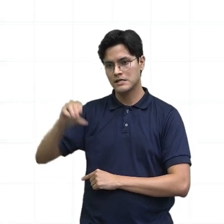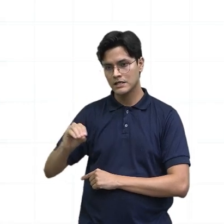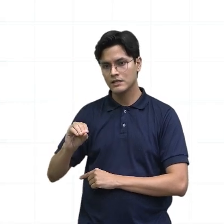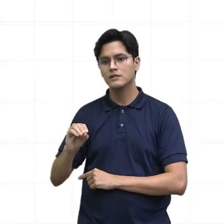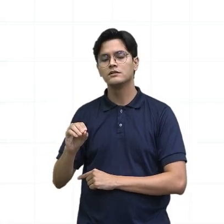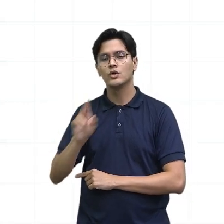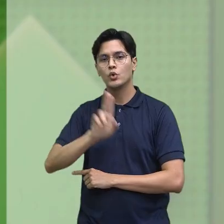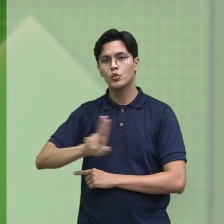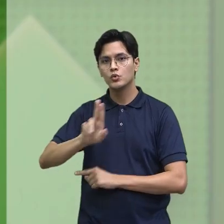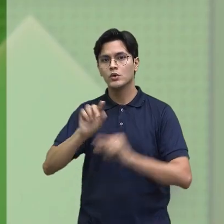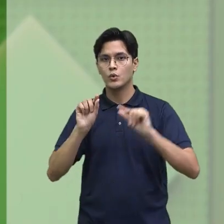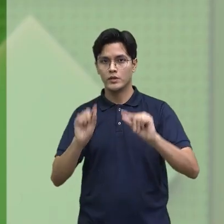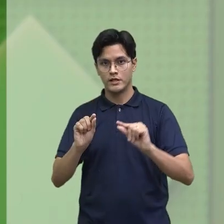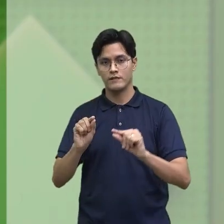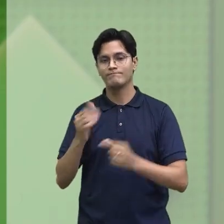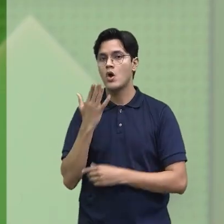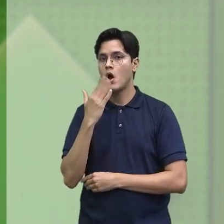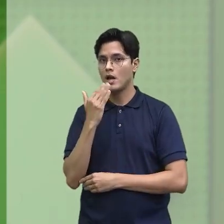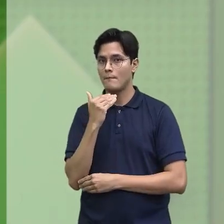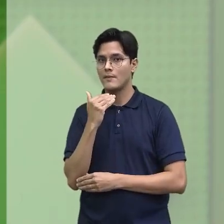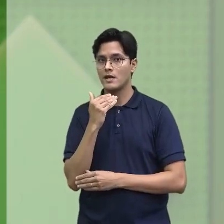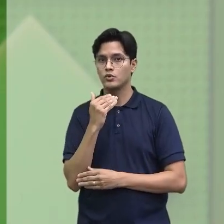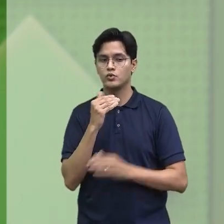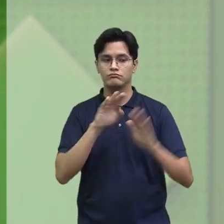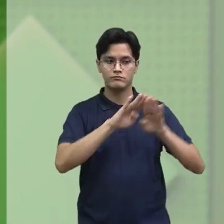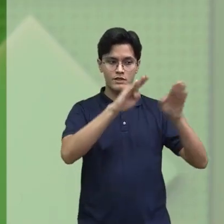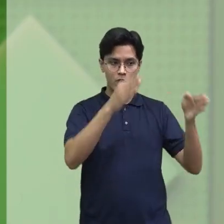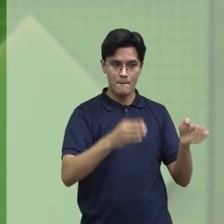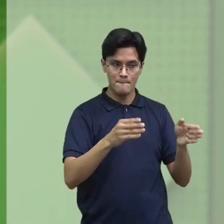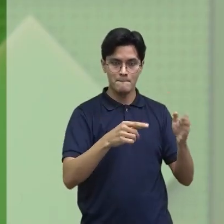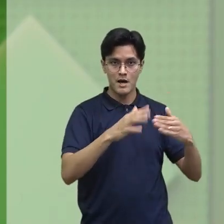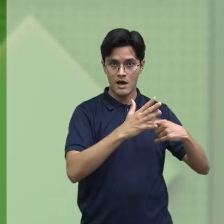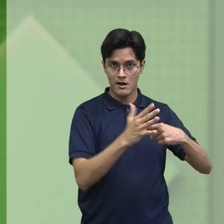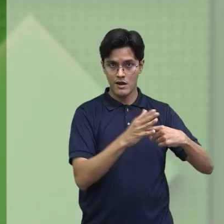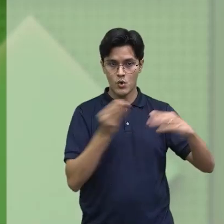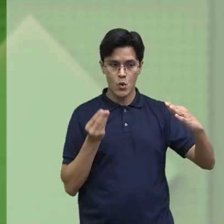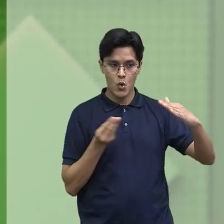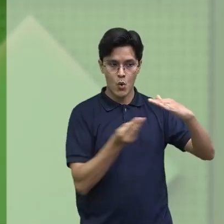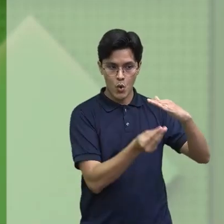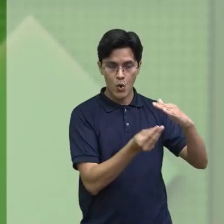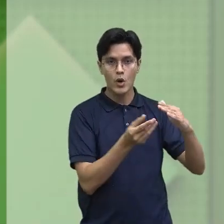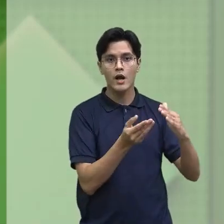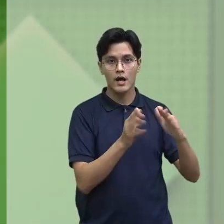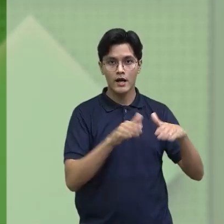dentro de um aparelho, que vai gerar, através ali de uma condução, né,